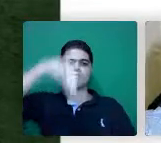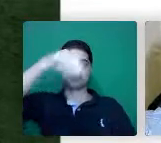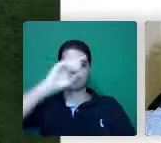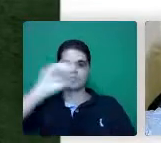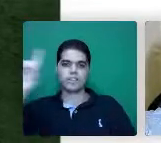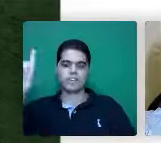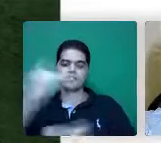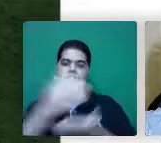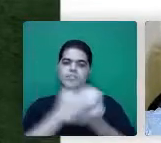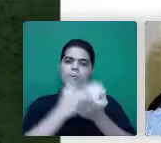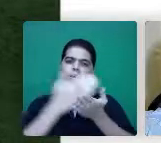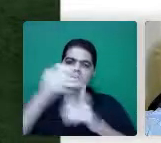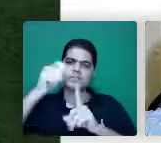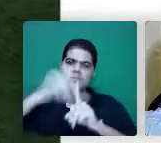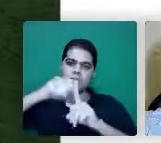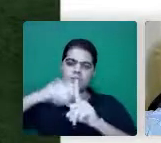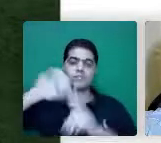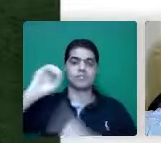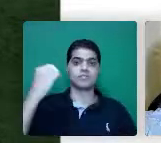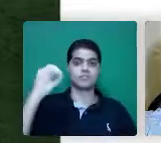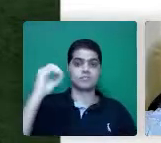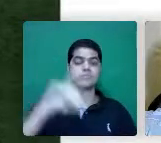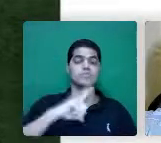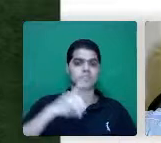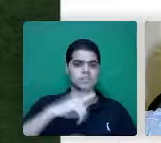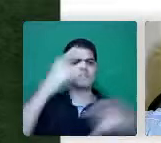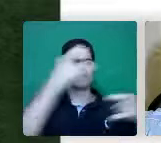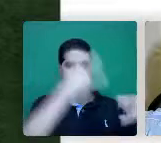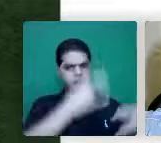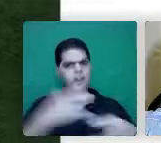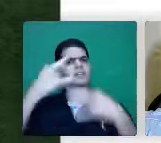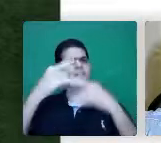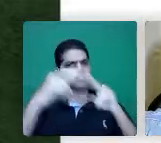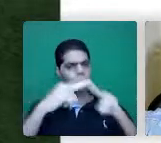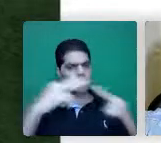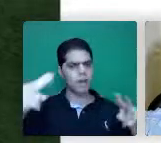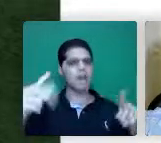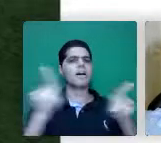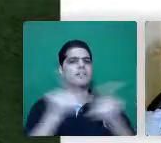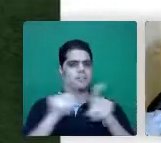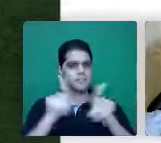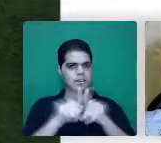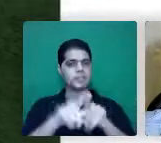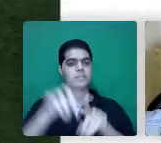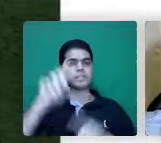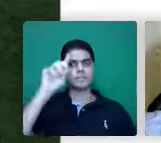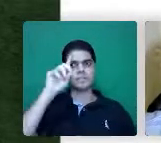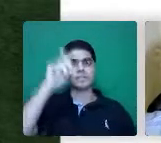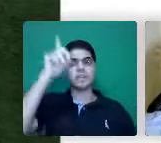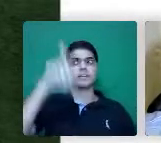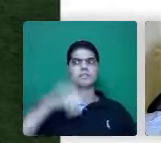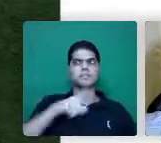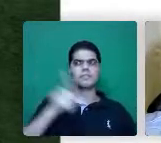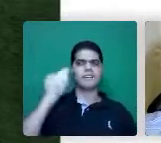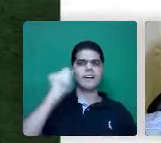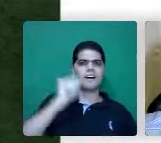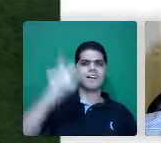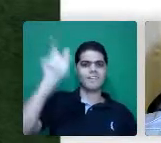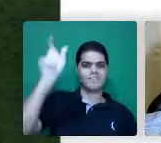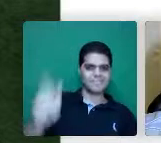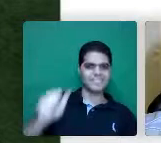várias lives, né, também de forma online, e aí surgiu essa grande ideia, conhecemos Ana Maia, que está aqui